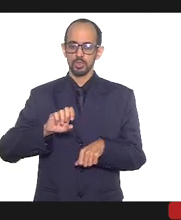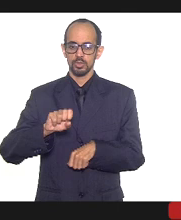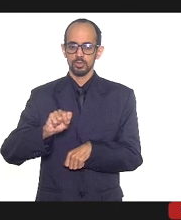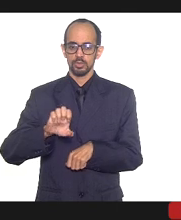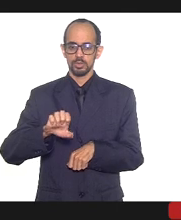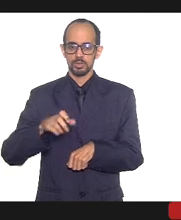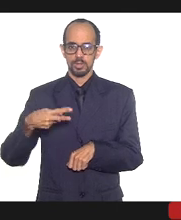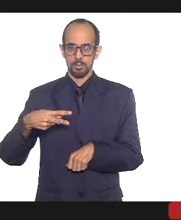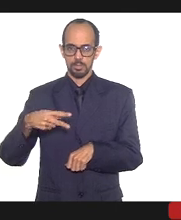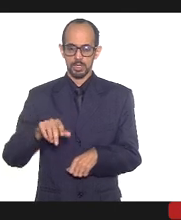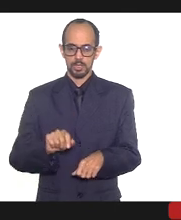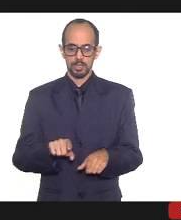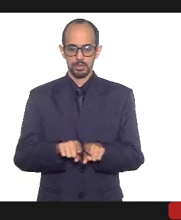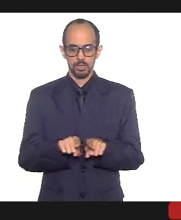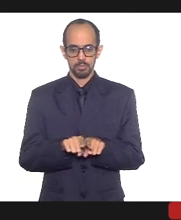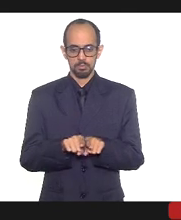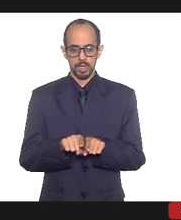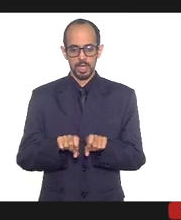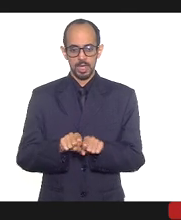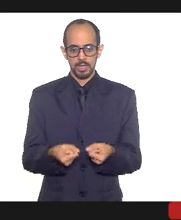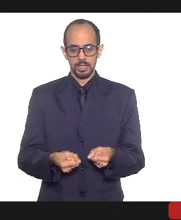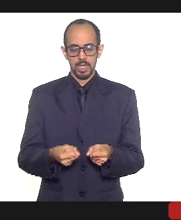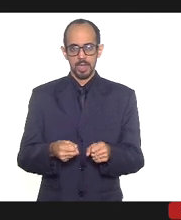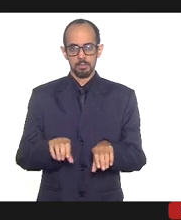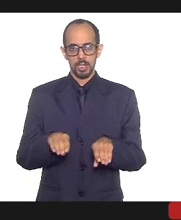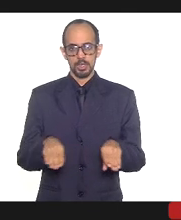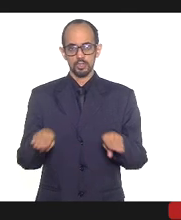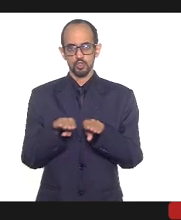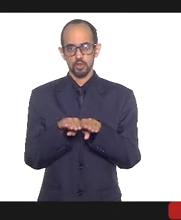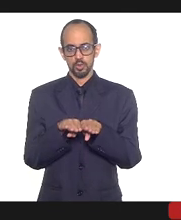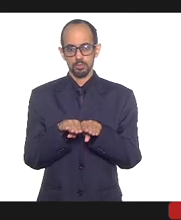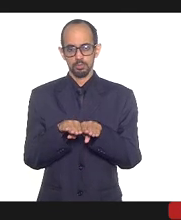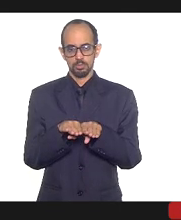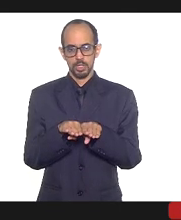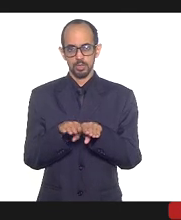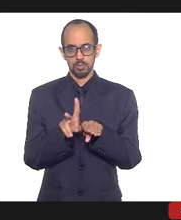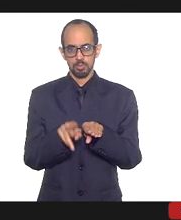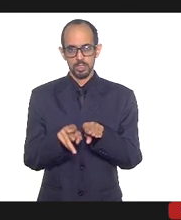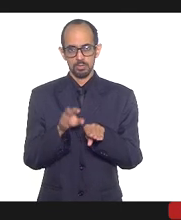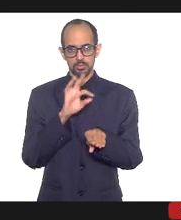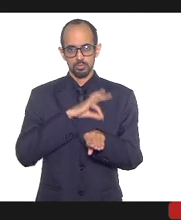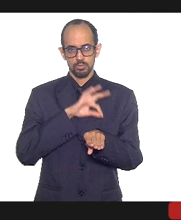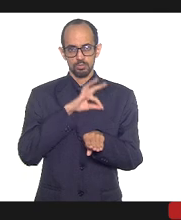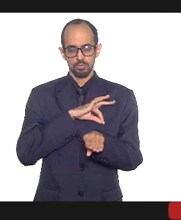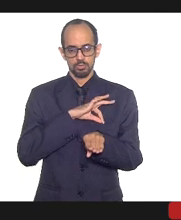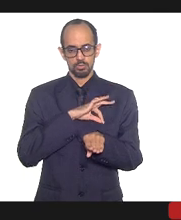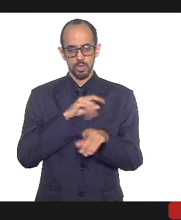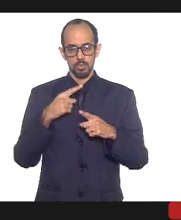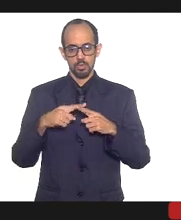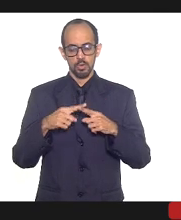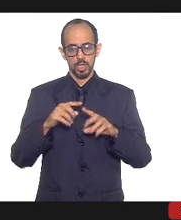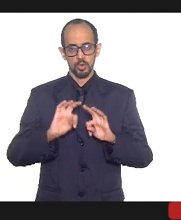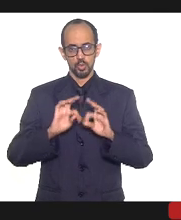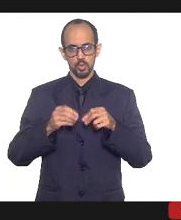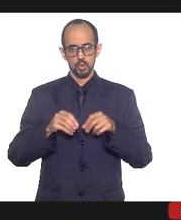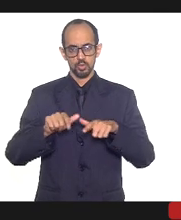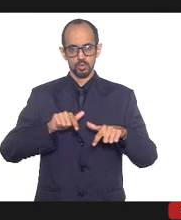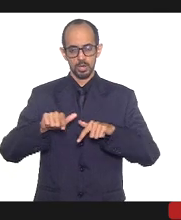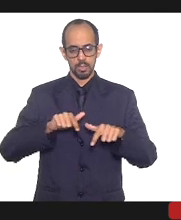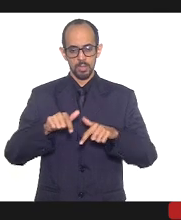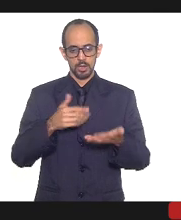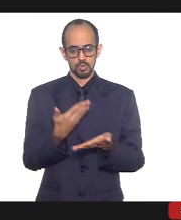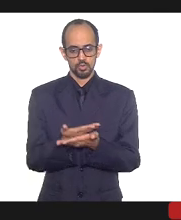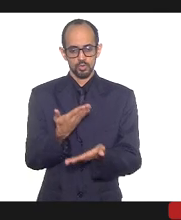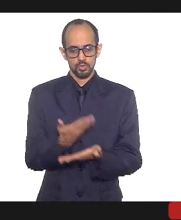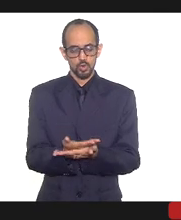isonomia do difícil provimento, que todo mundo que trabalha em escola, que tem problema de difícil